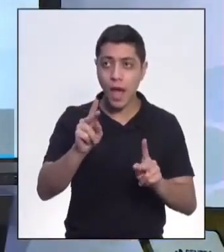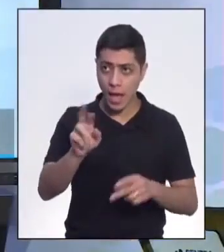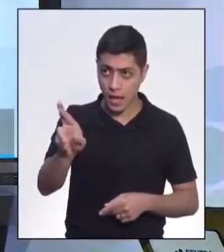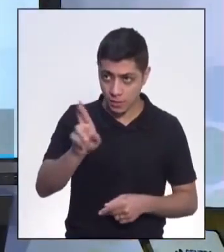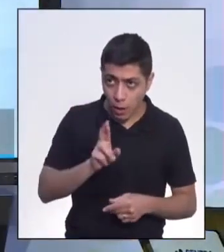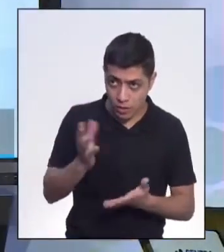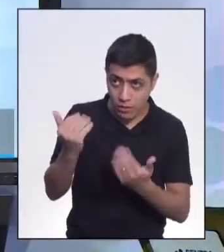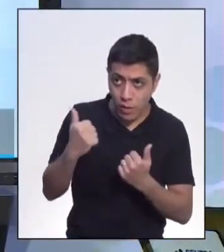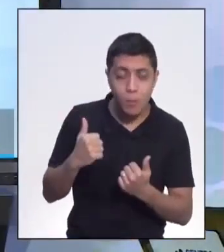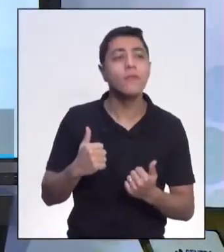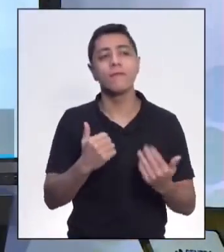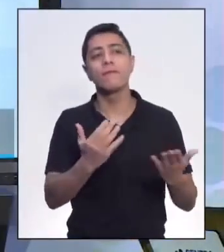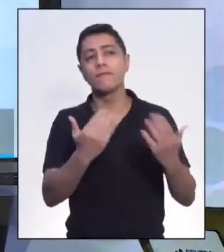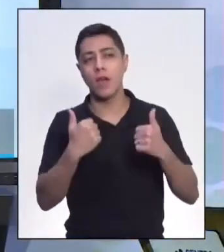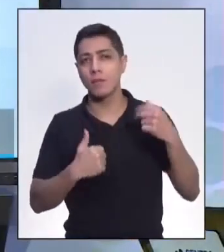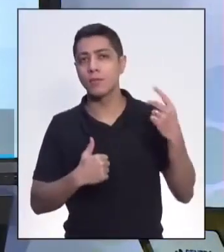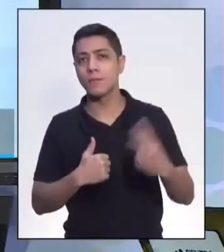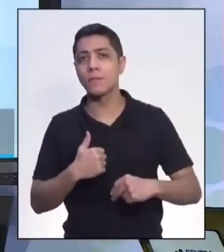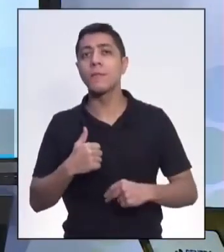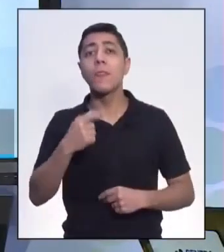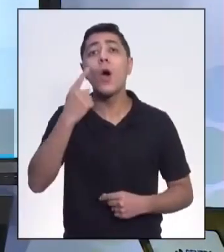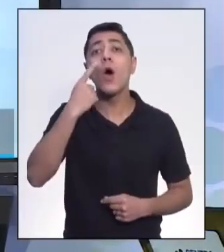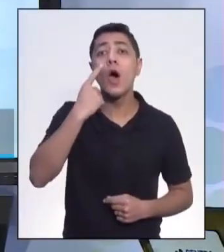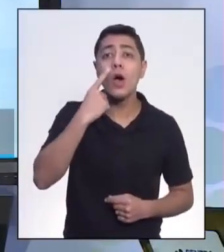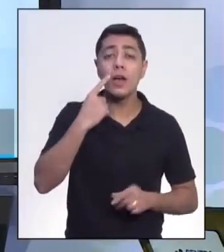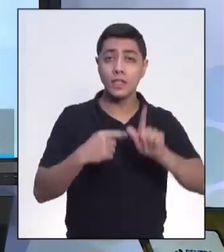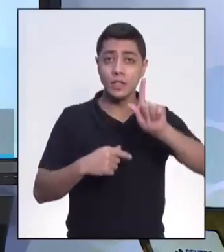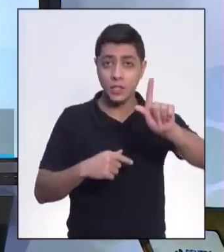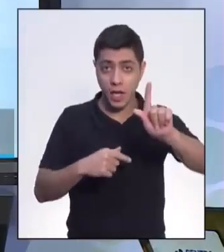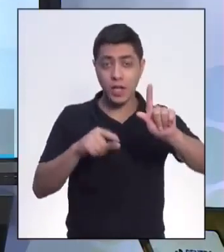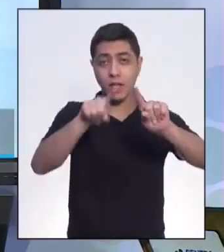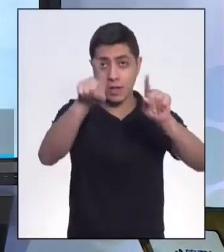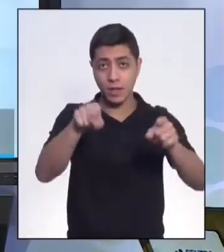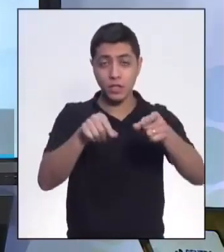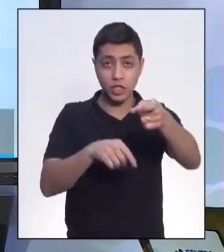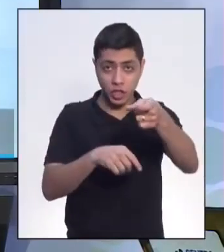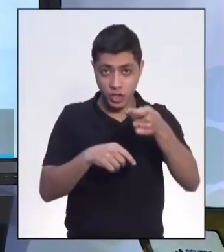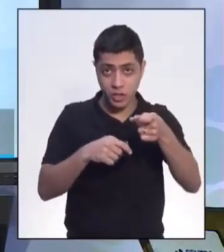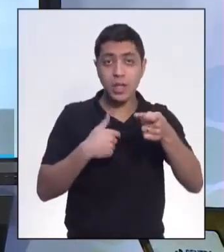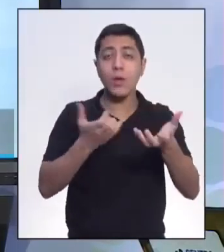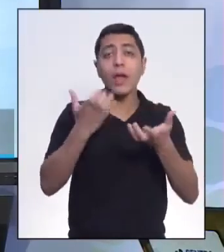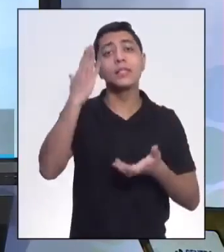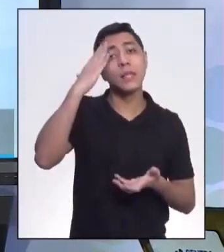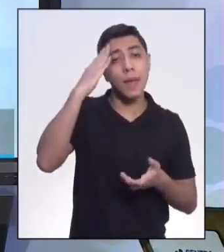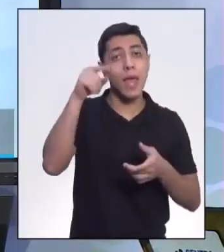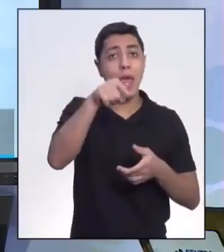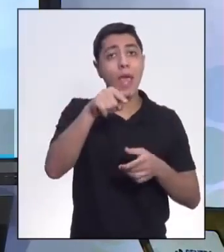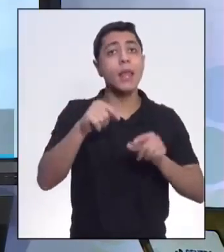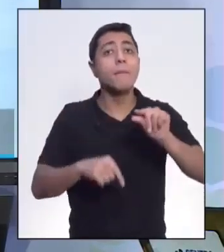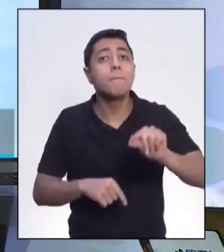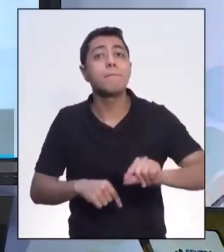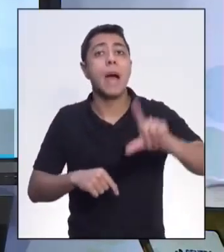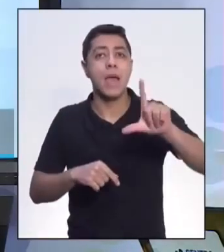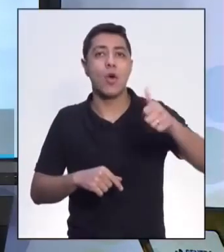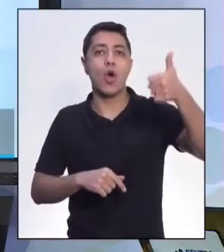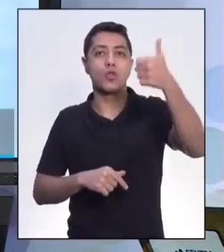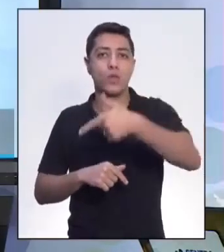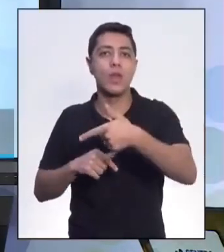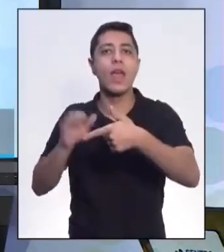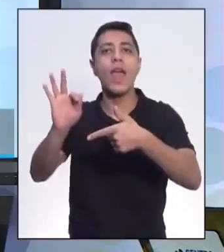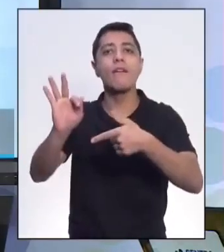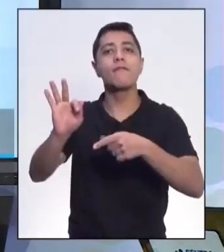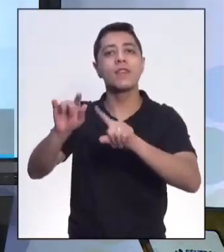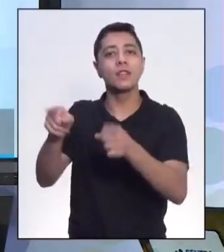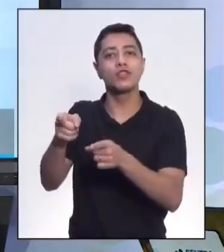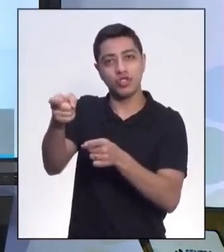aqui, por favor. Eu quero saber se o g de x é maior ou igual ao f de x do intervalo de menos 1 até